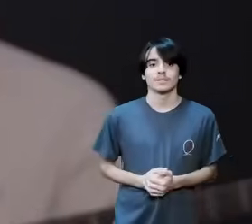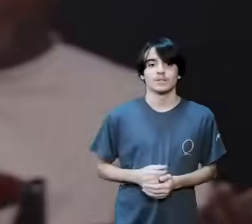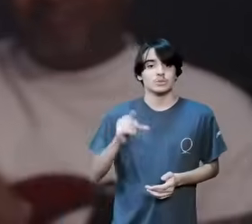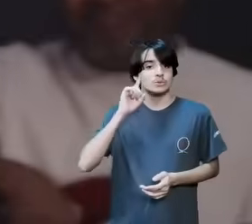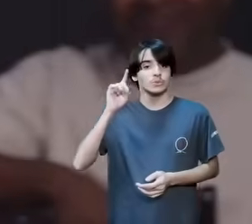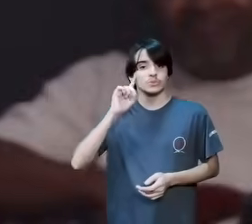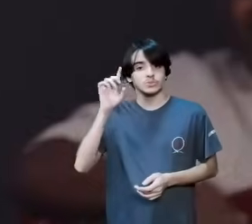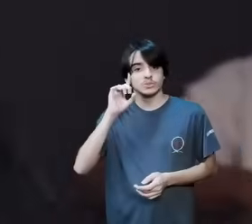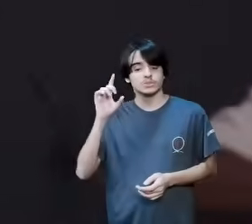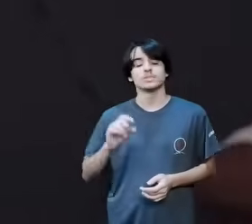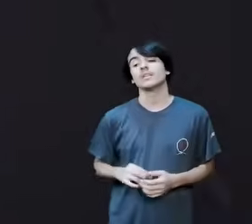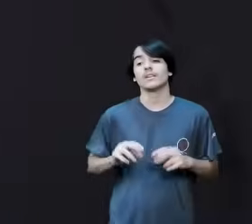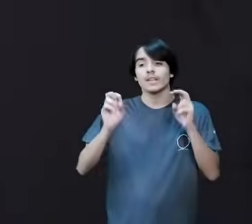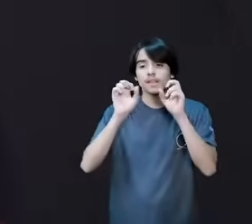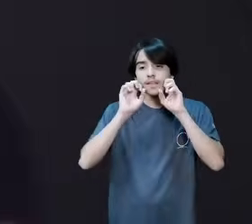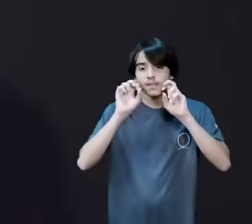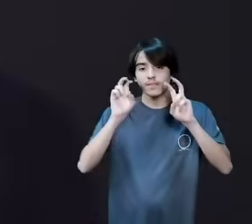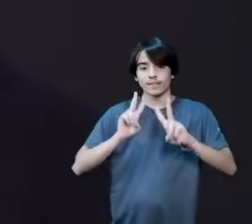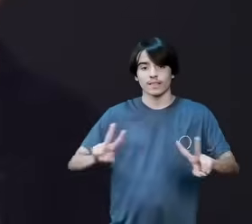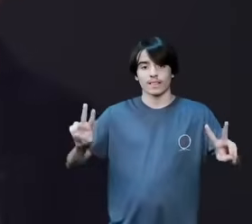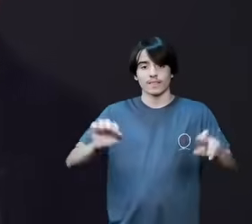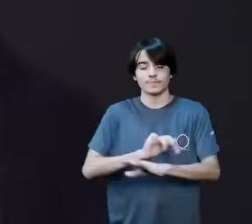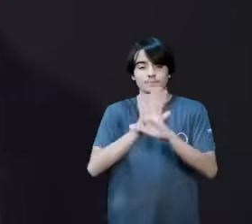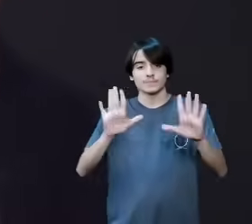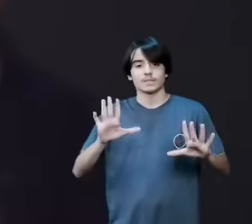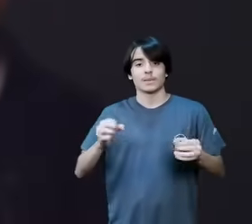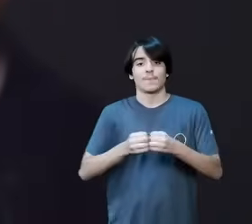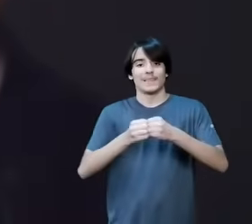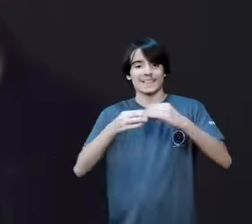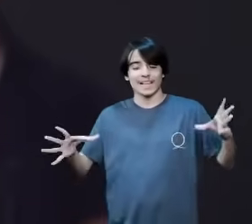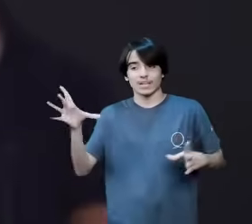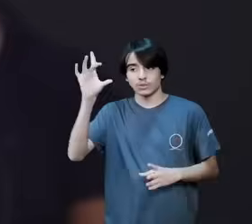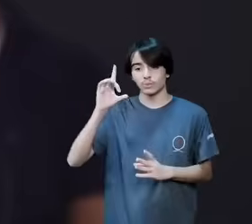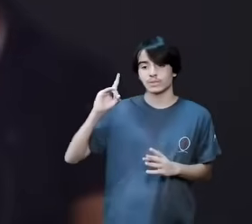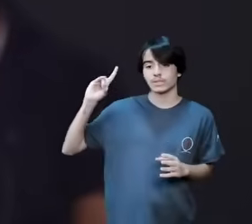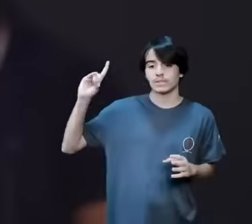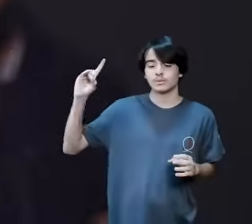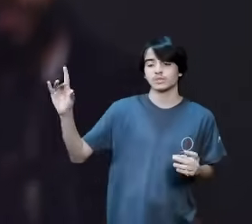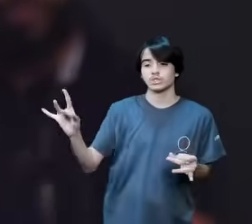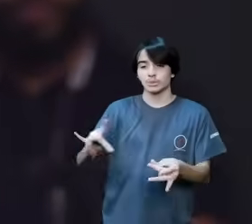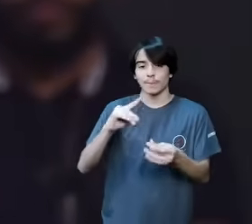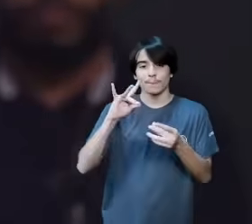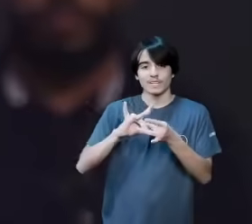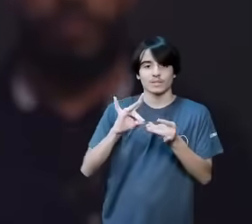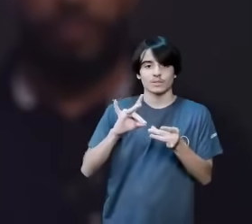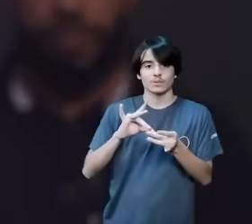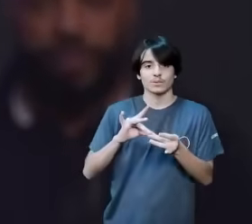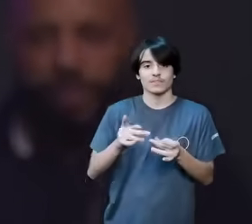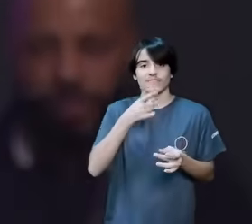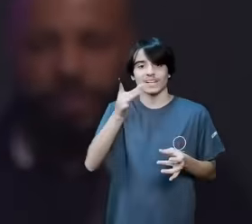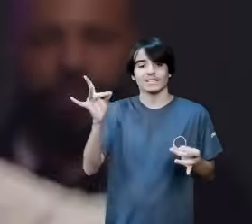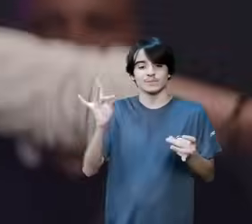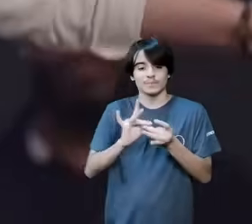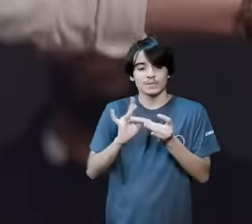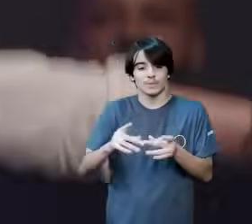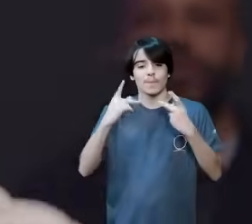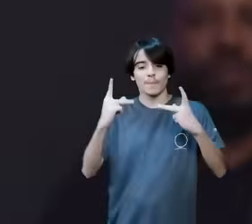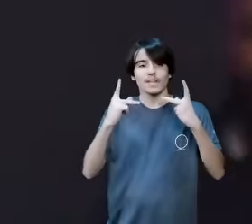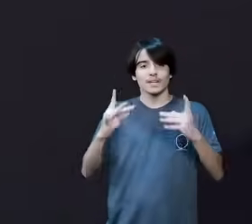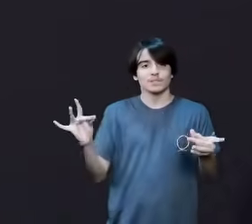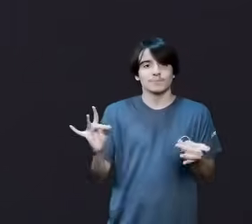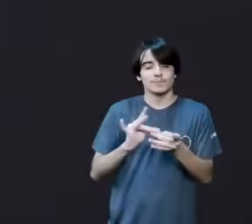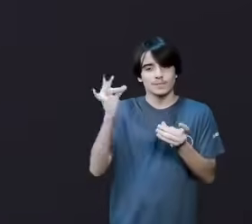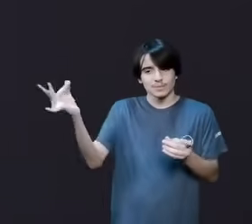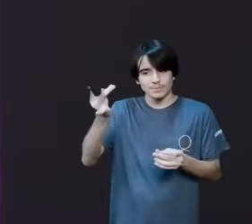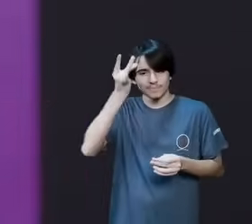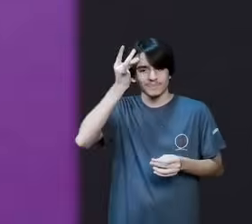cotidiano revelava a manifestação sobrenatural do Deus Espírito, que fala em Espírito, prega em Espírito, anda